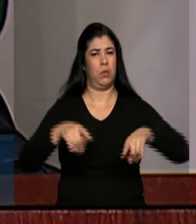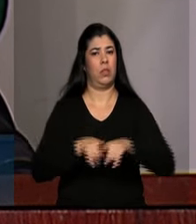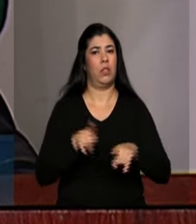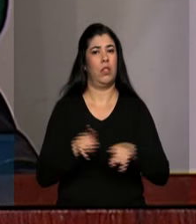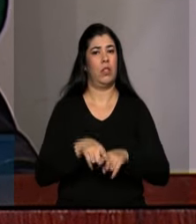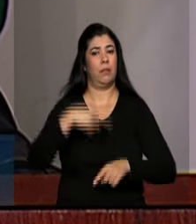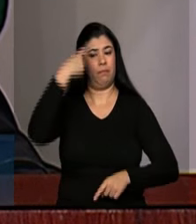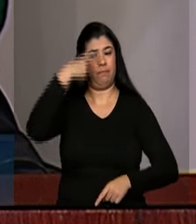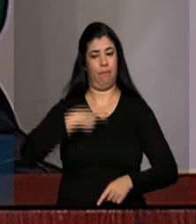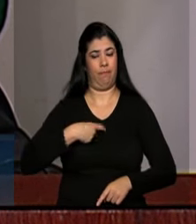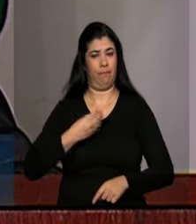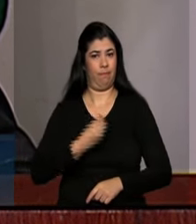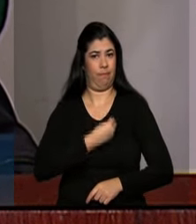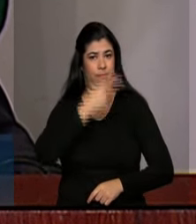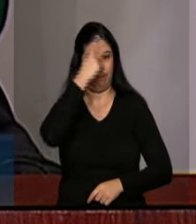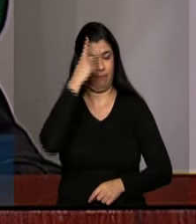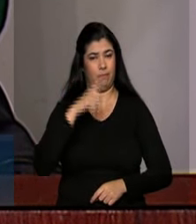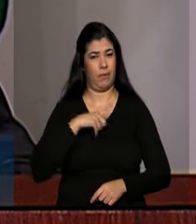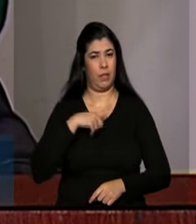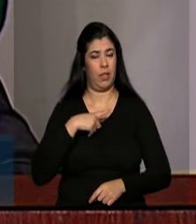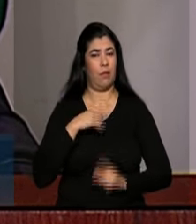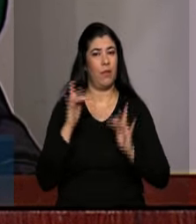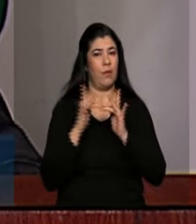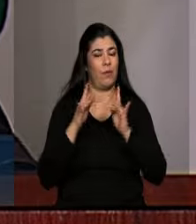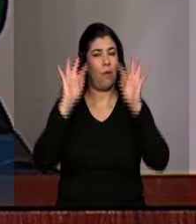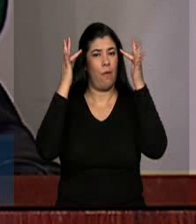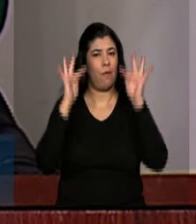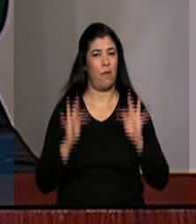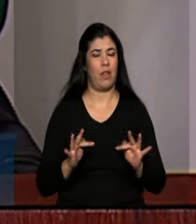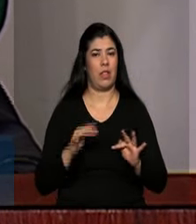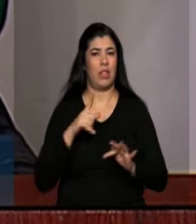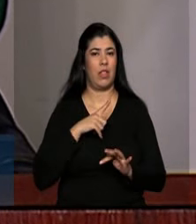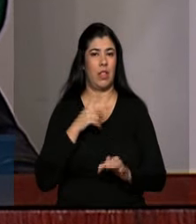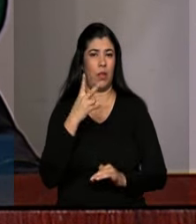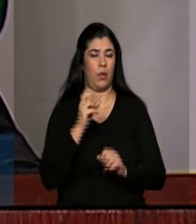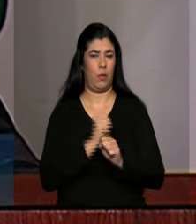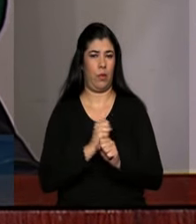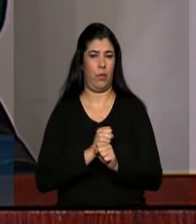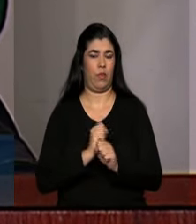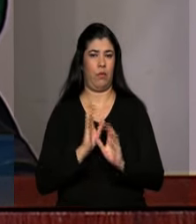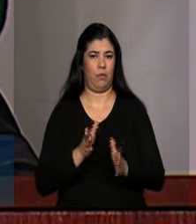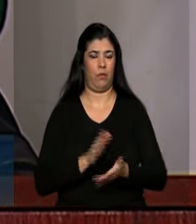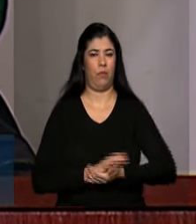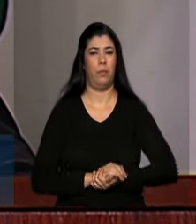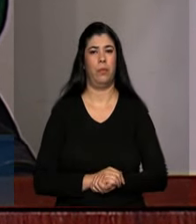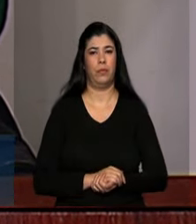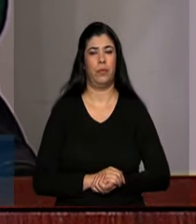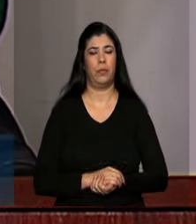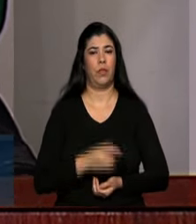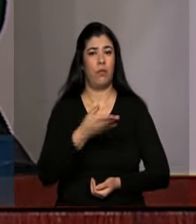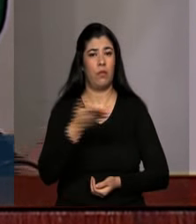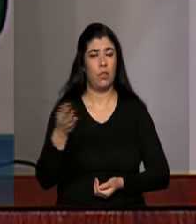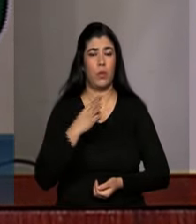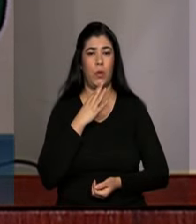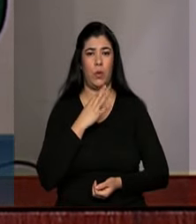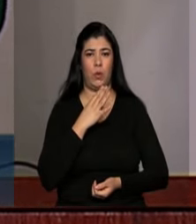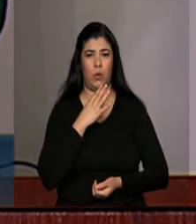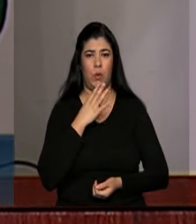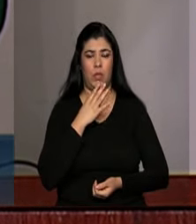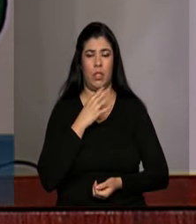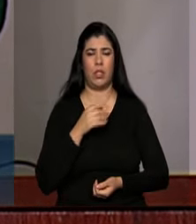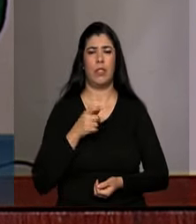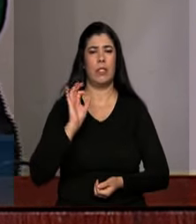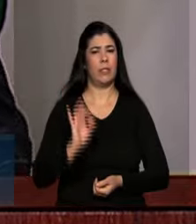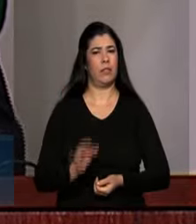grande ser humano com quem tivemos a felicidade de conviver por quase 2 anos. Tê-lo conhecido